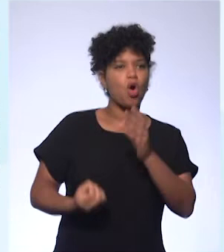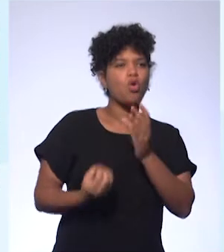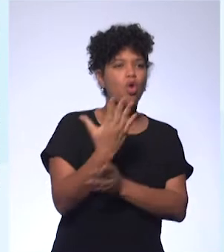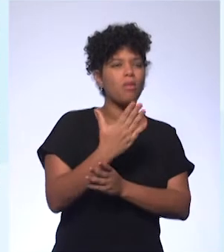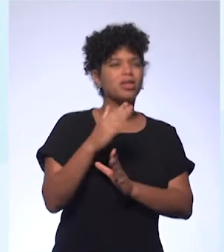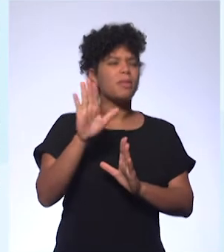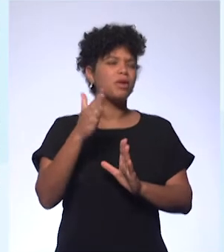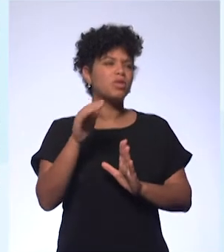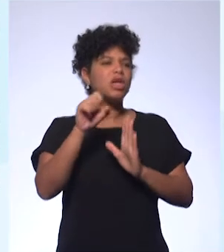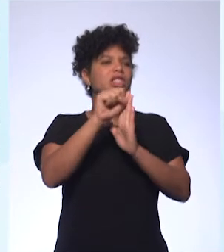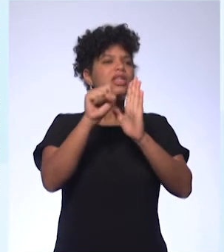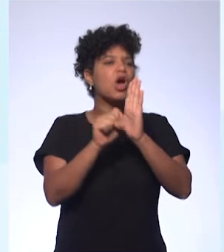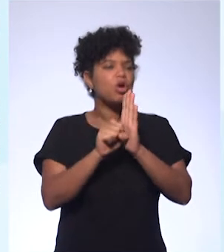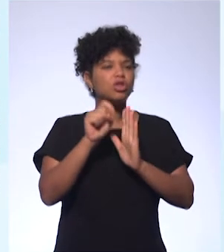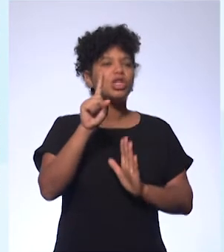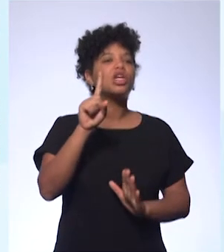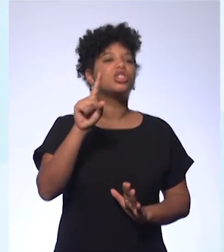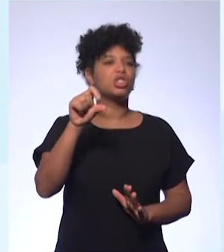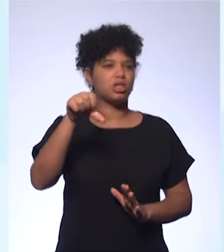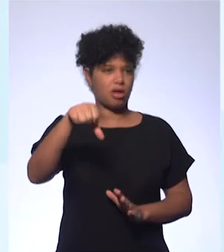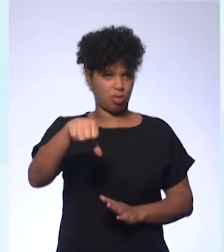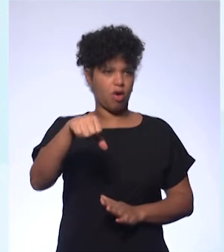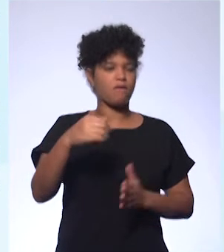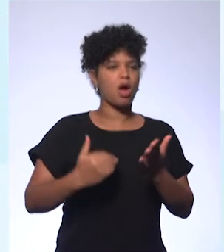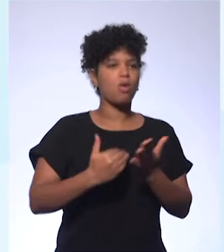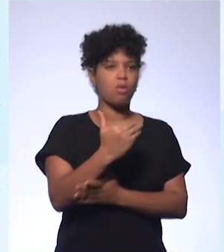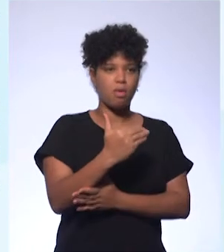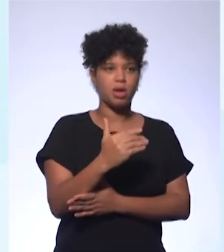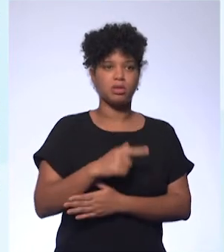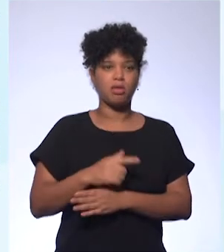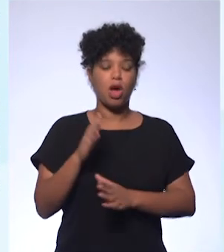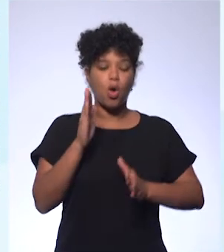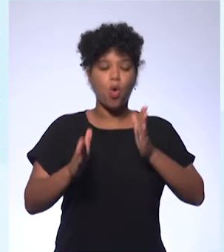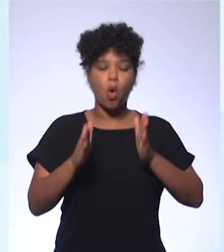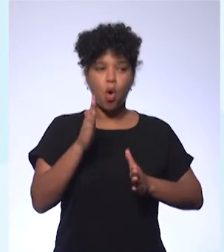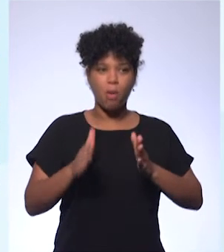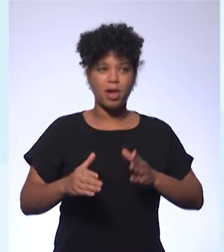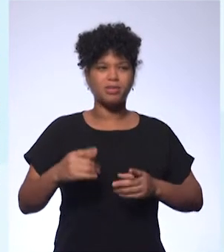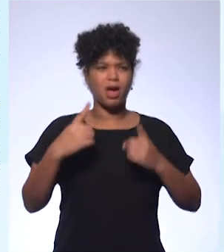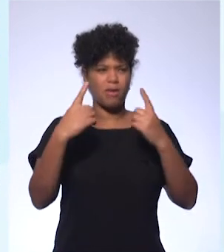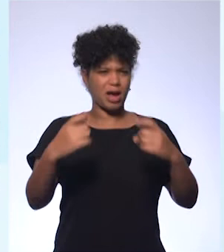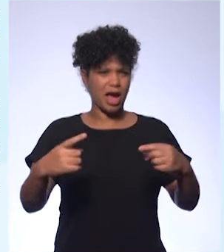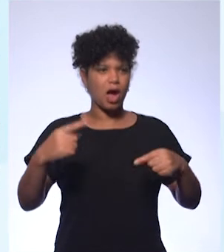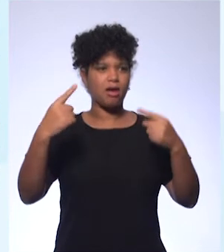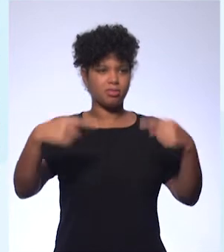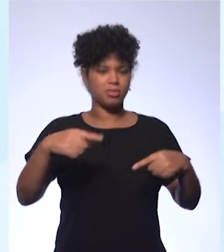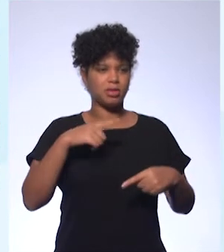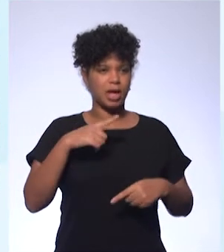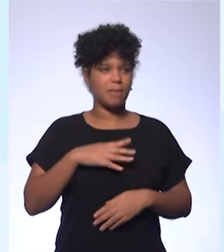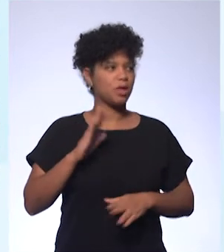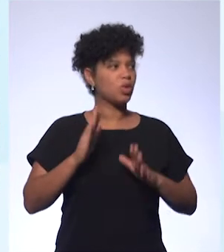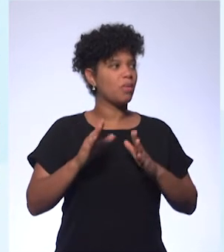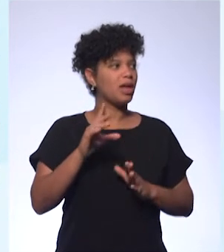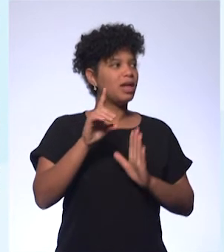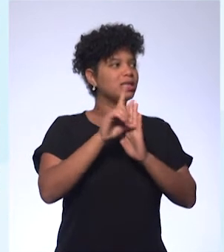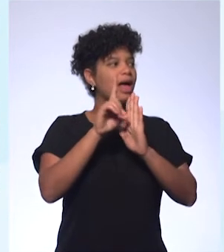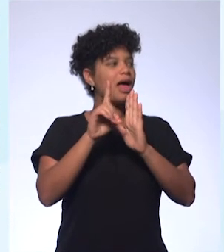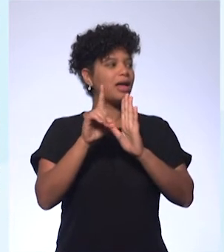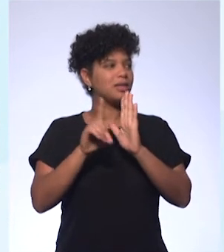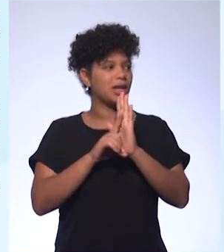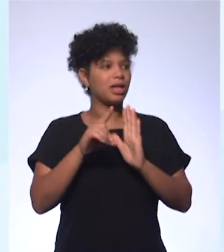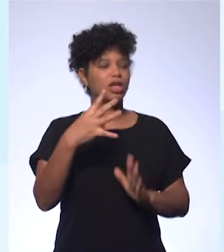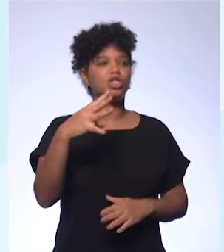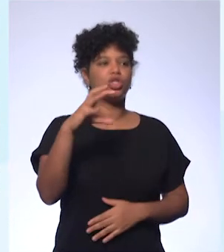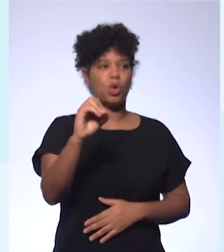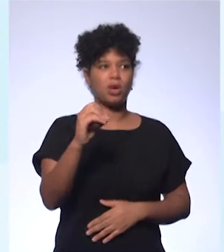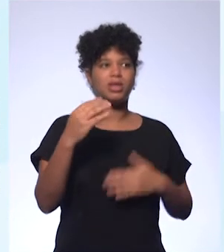lá no finalzinho do século XIX. Então, ele abarca o período entre guerras, tá? E o final da década de 40. Então, né,